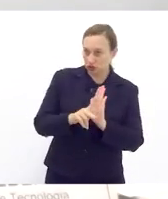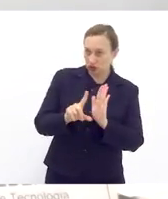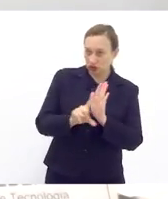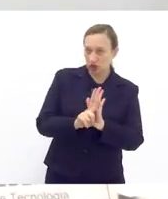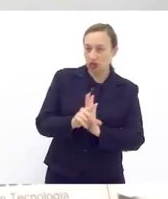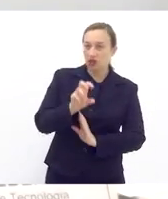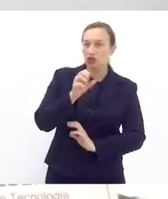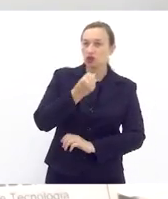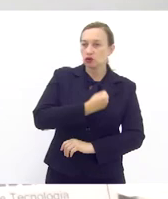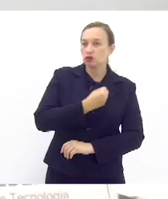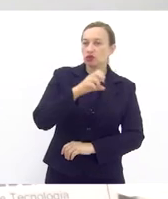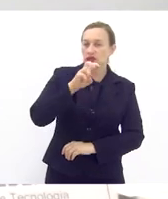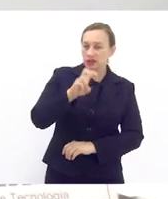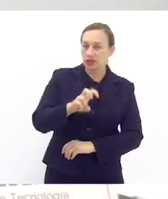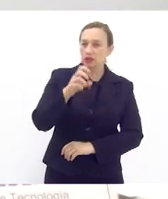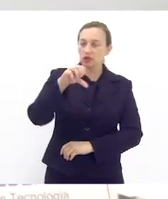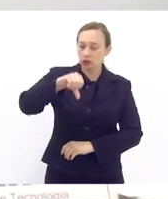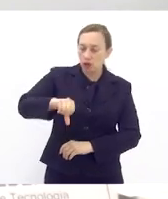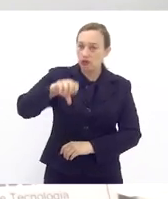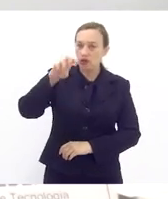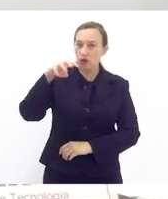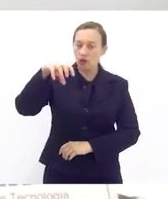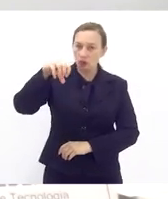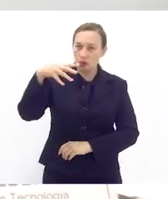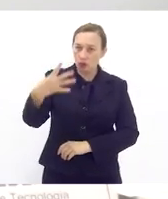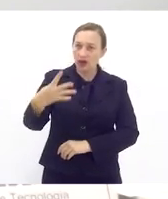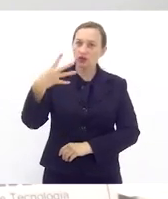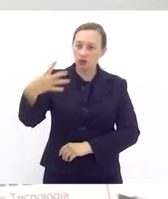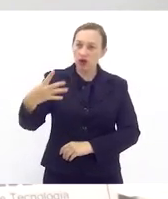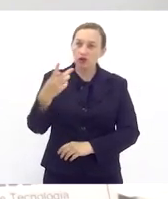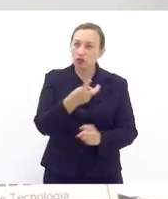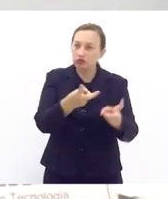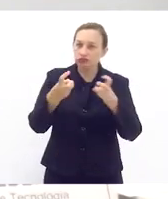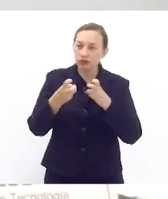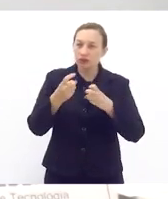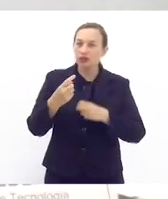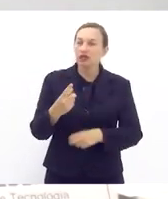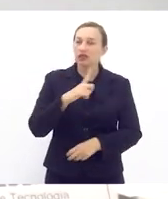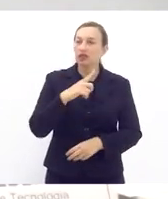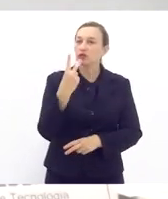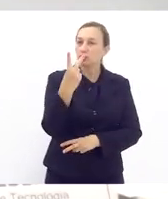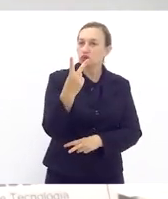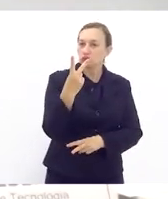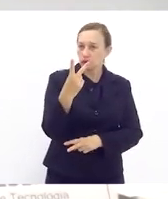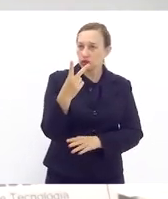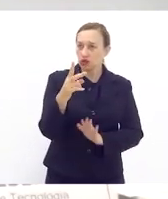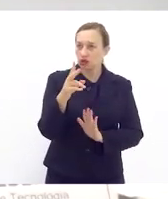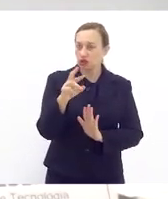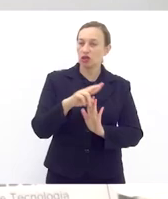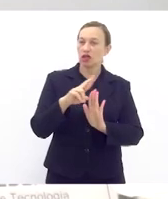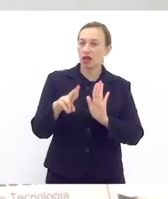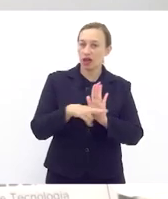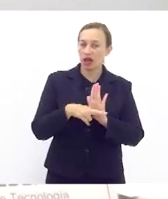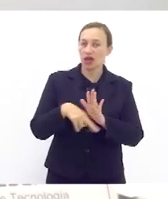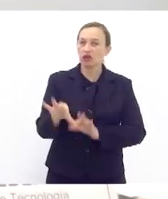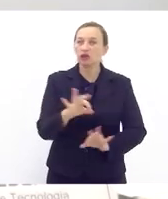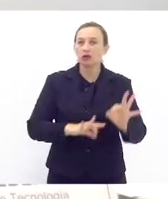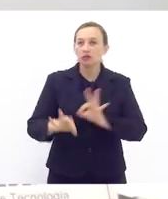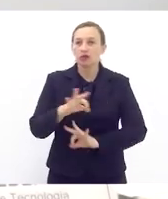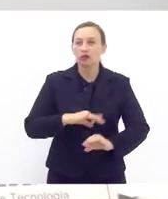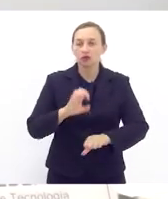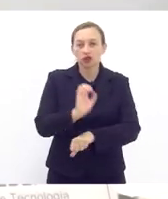5944 eu percebi que nós temos então duas diretrizes do plano Estadual de Educação